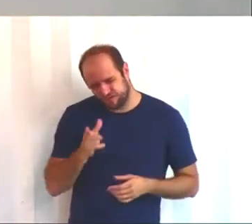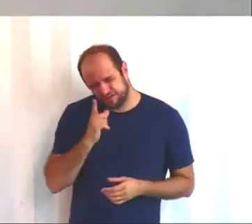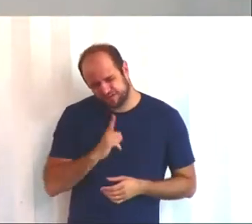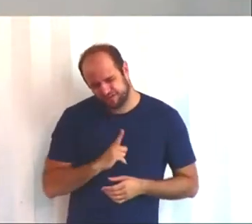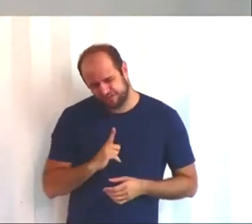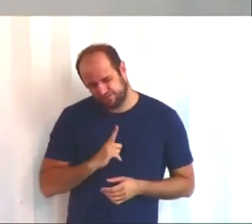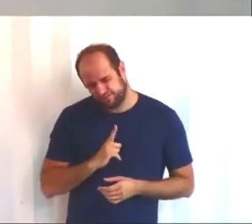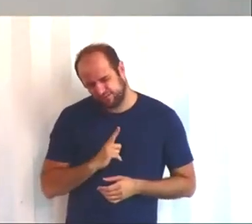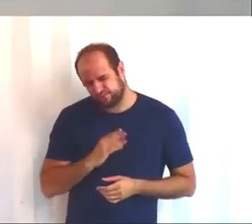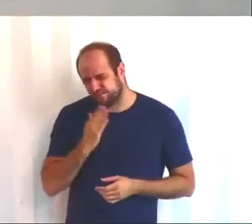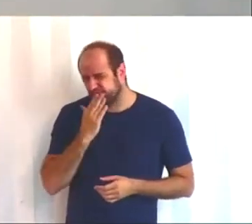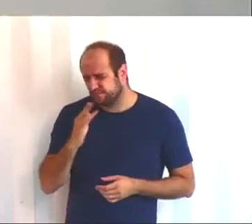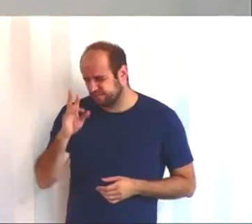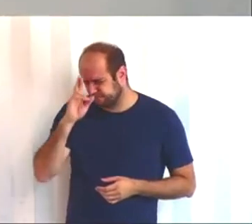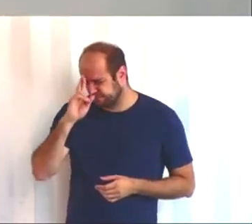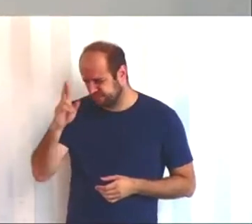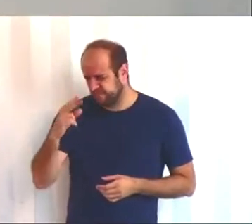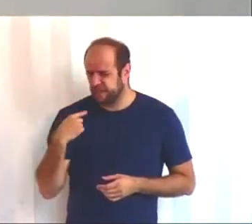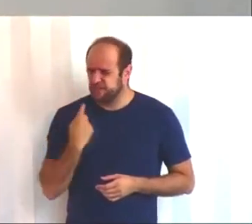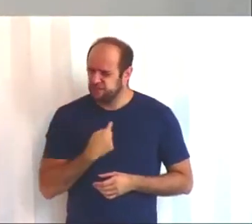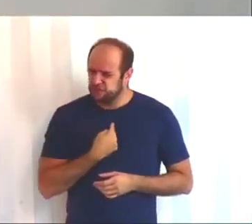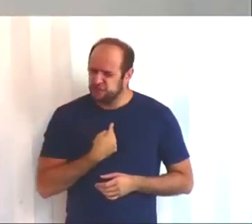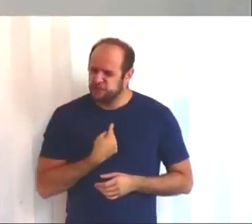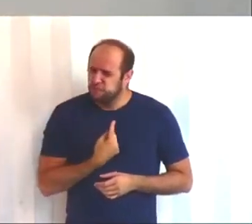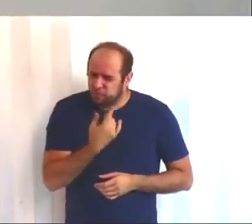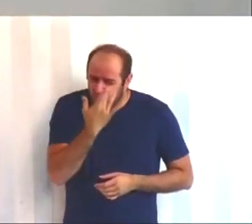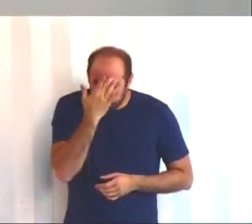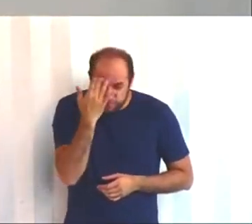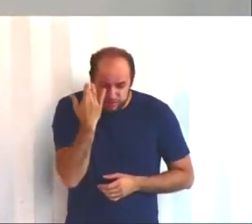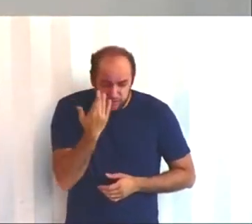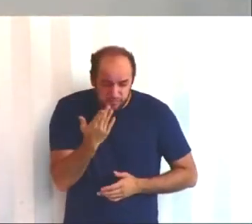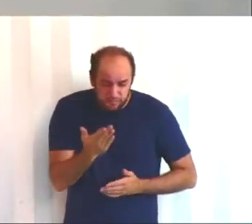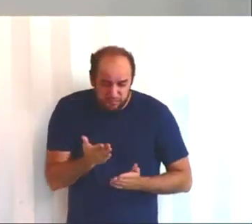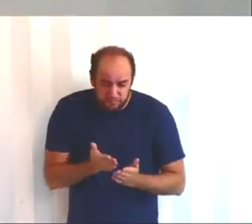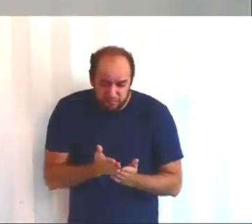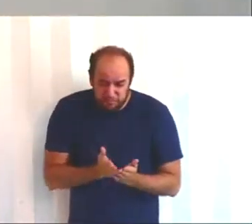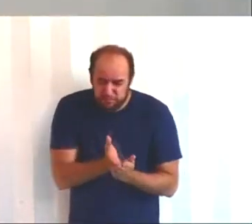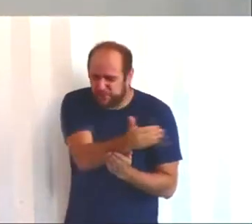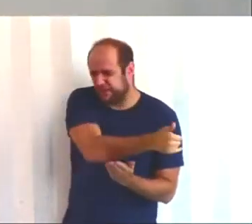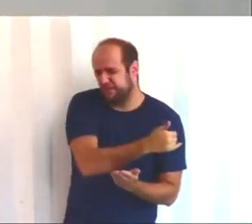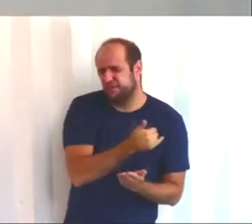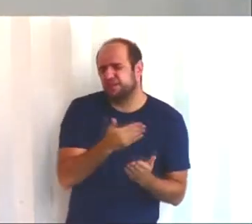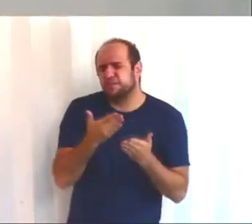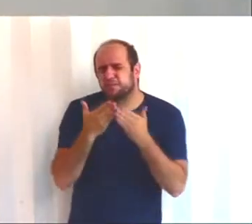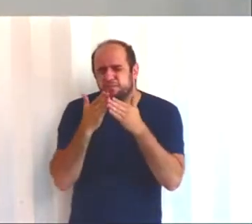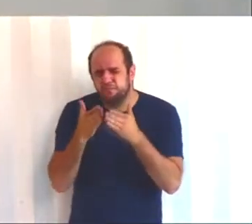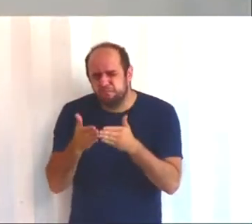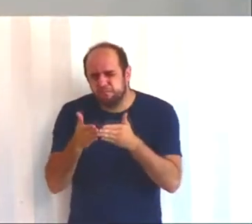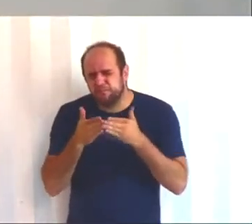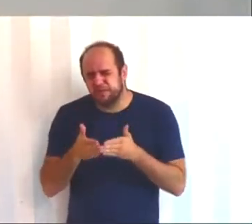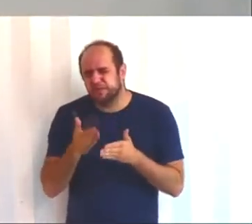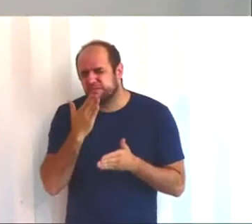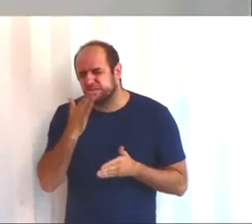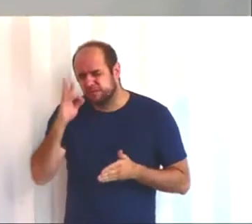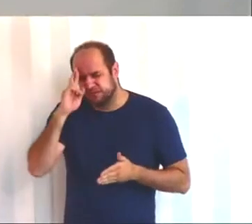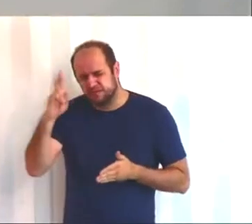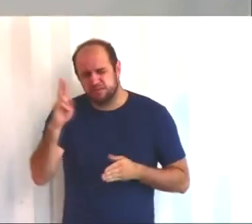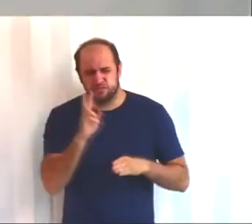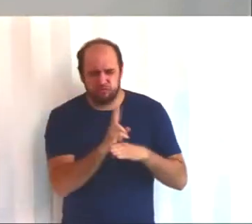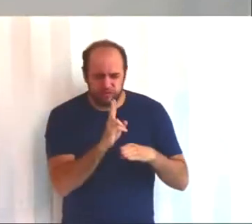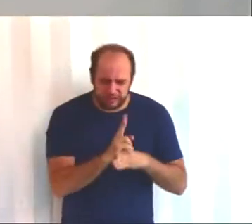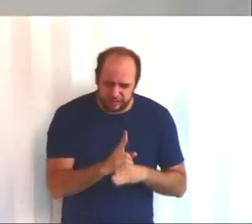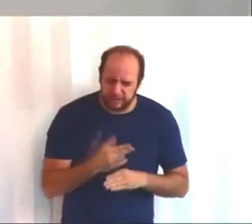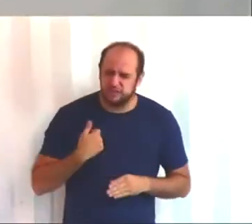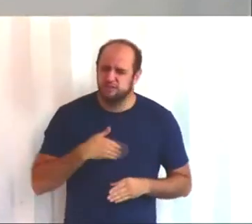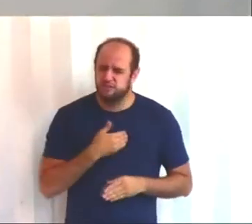não deixa a gente ser uma das ovelhas perdidas da casa de Israel, ainda que essa passagem no primeiro momento seja reportada aos